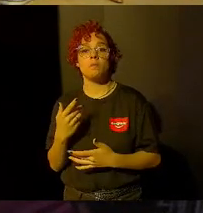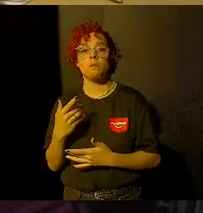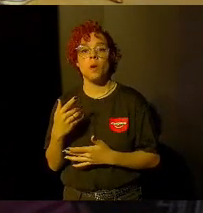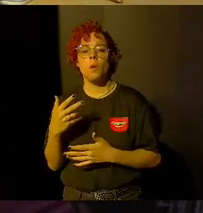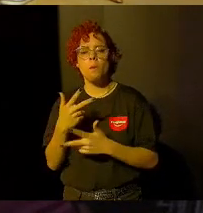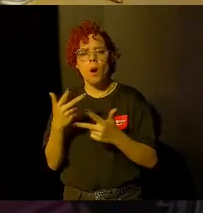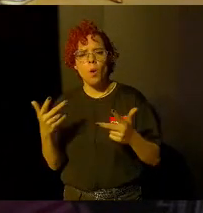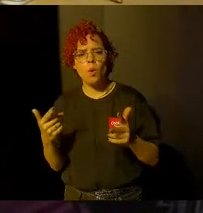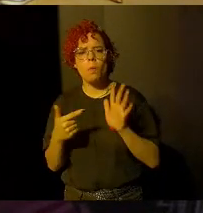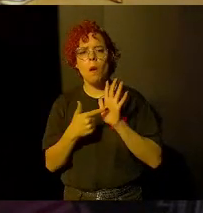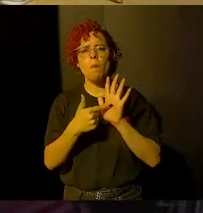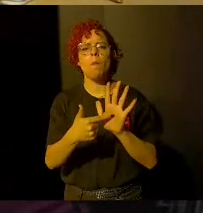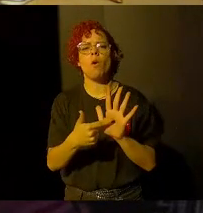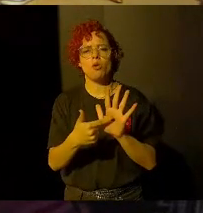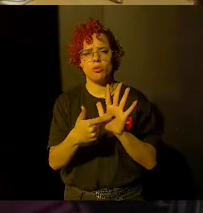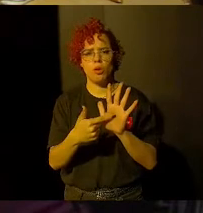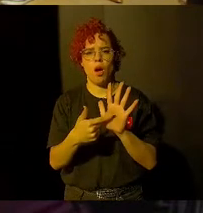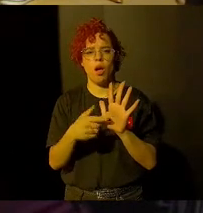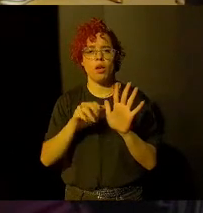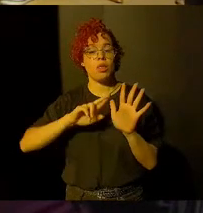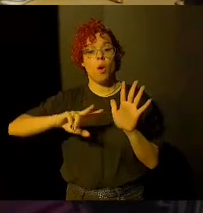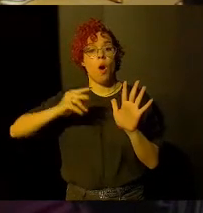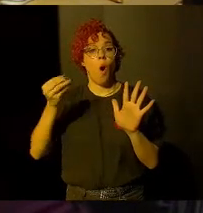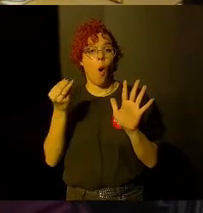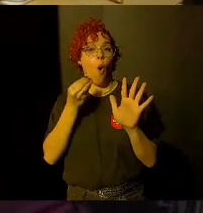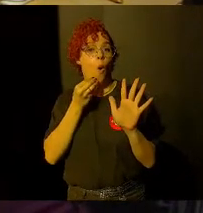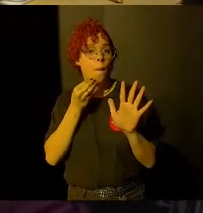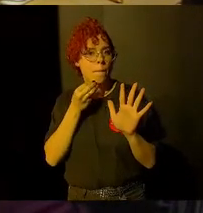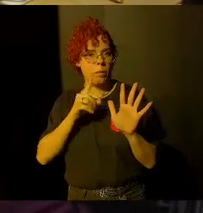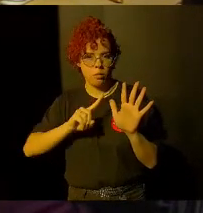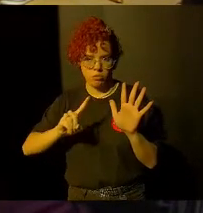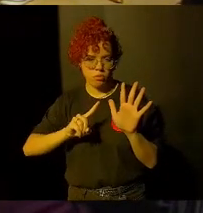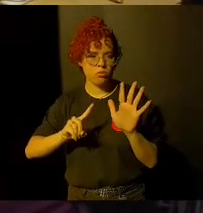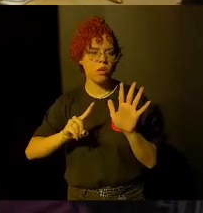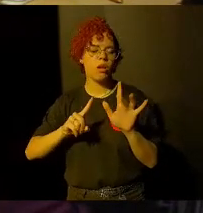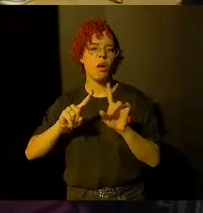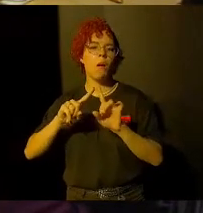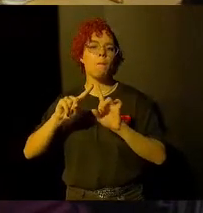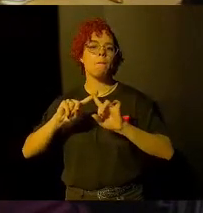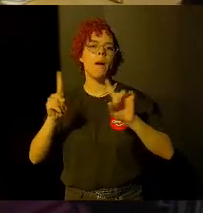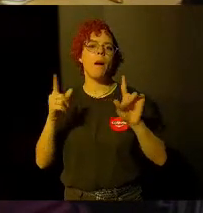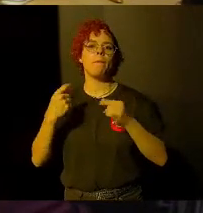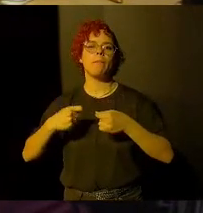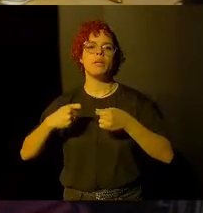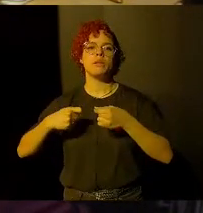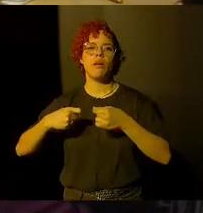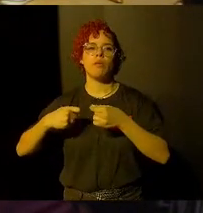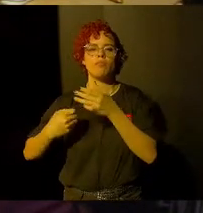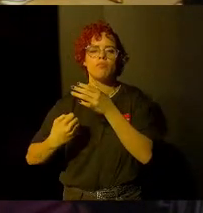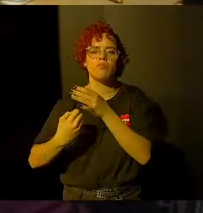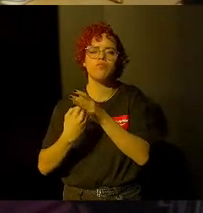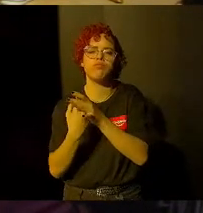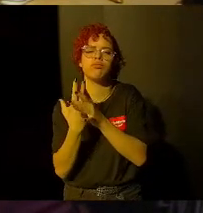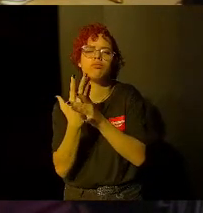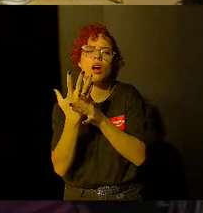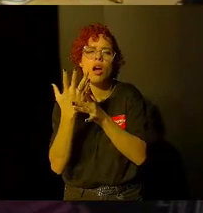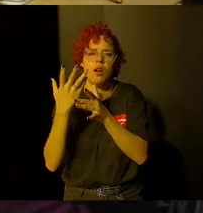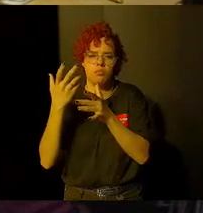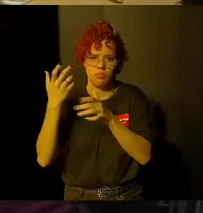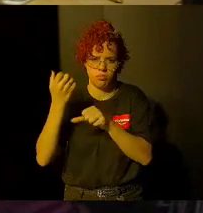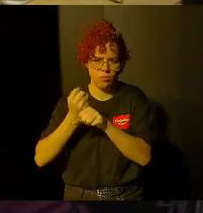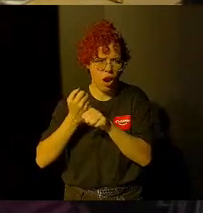identificação que não era é óbvia né que precisava ser construída e para construir